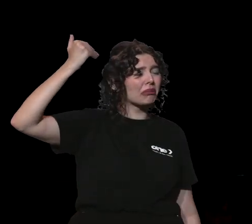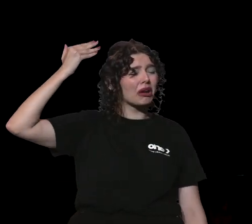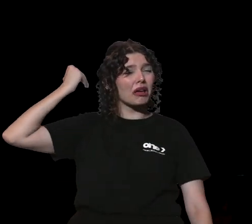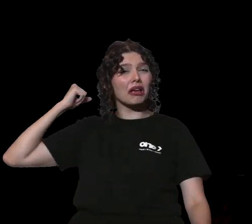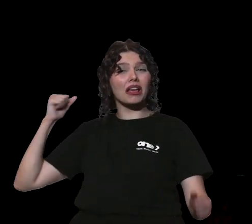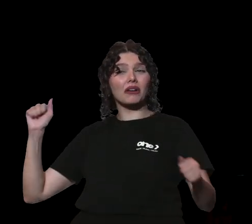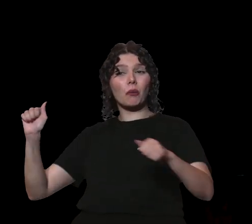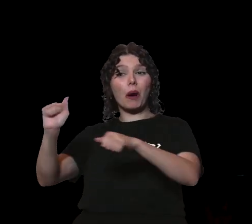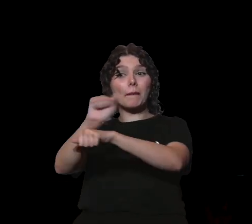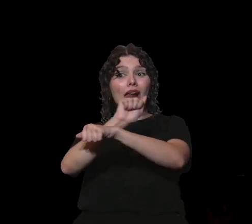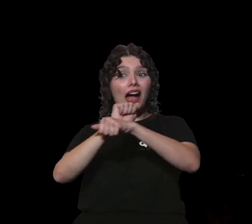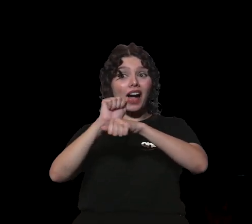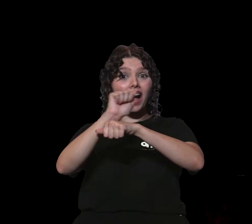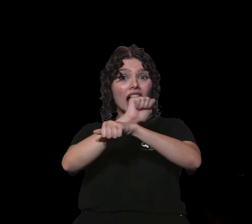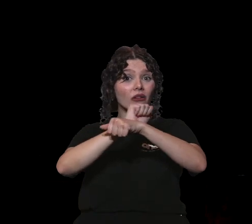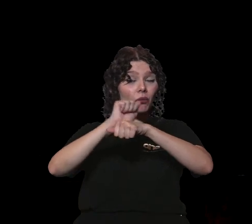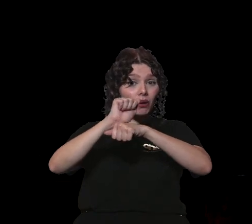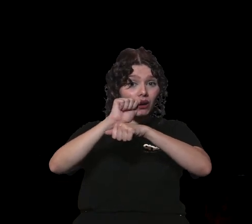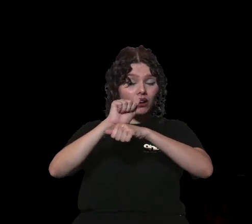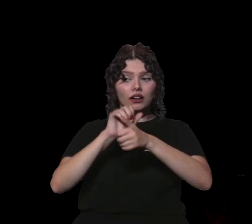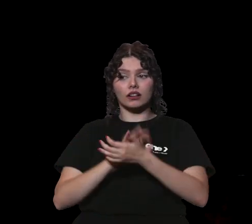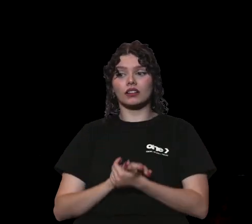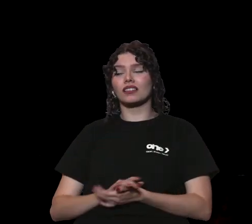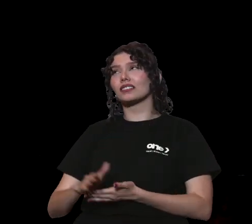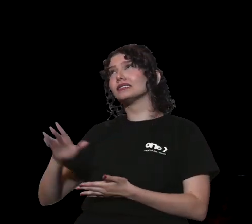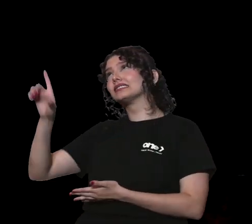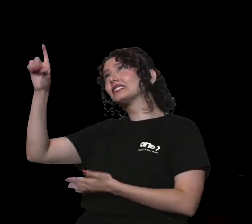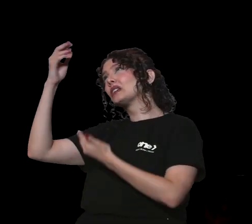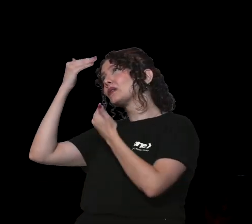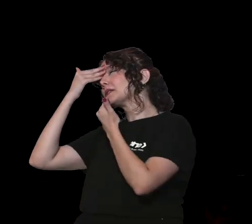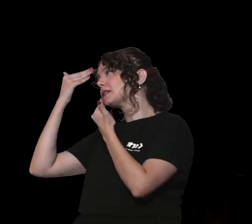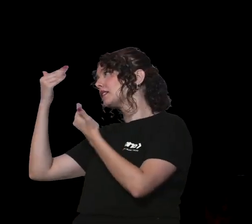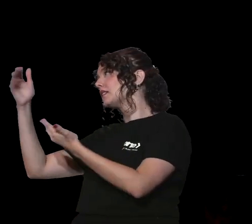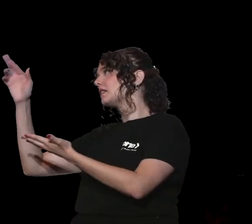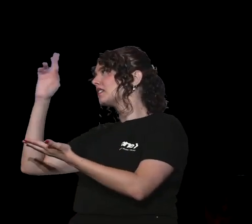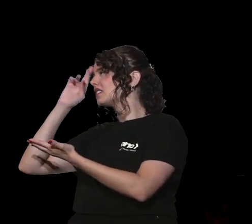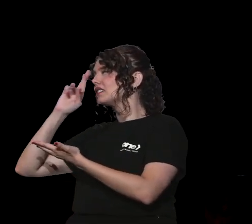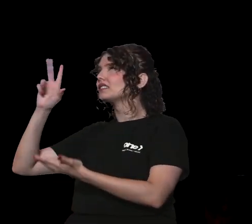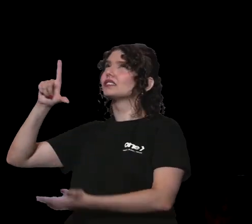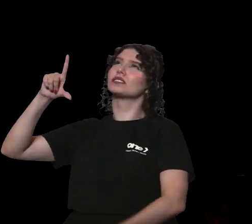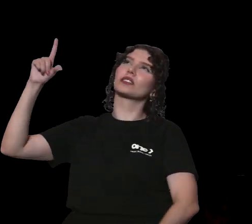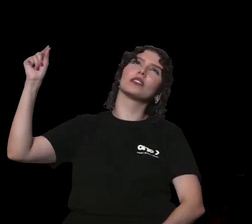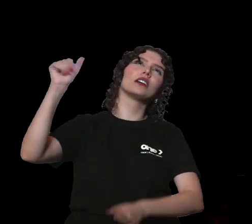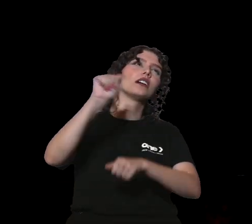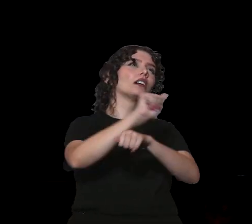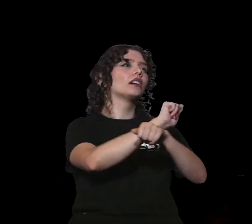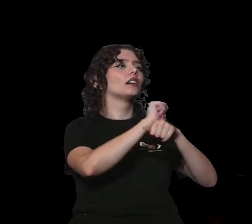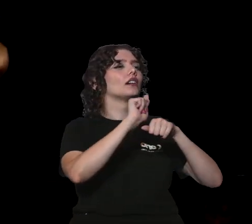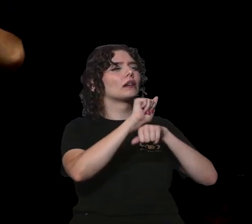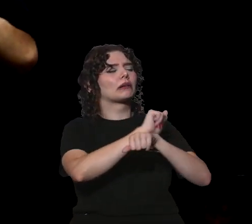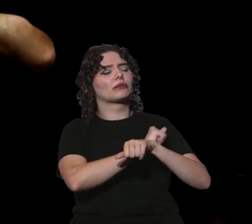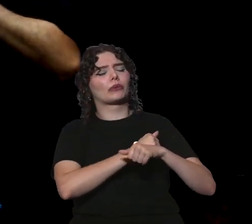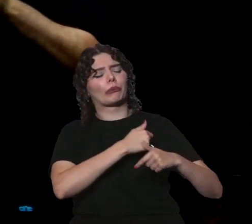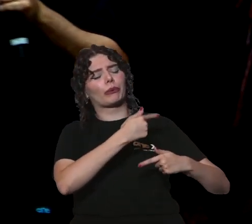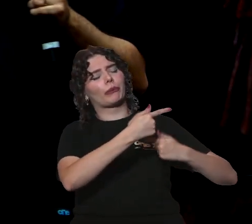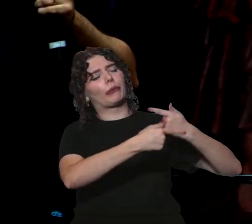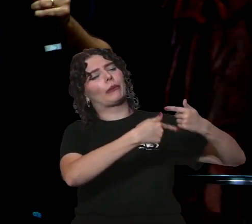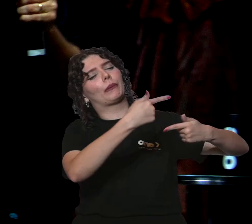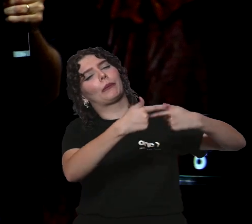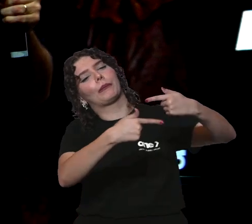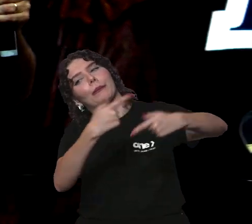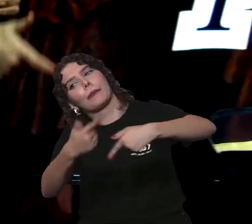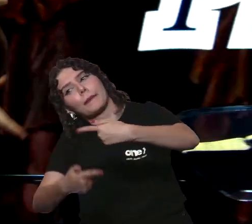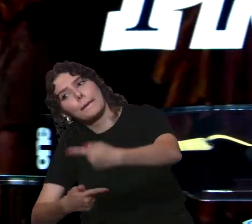Abraão. Ele começa a agradecer, Deus, obrigado porque o Senhor escolheu Abraão, Isaac, Jacó e